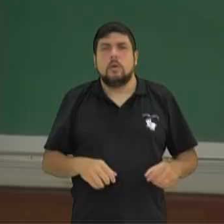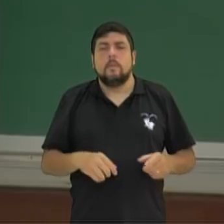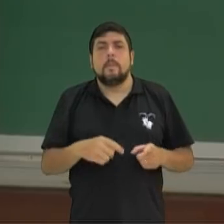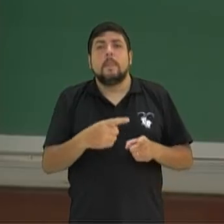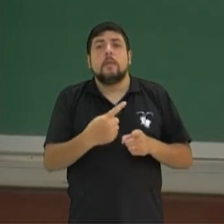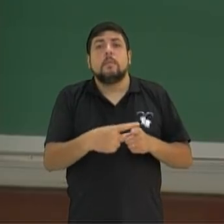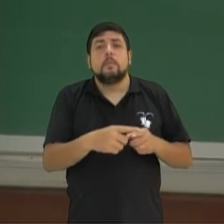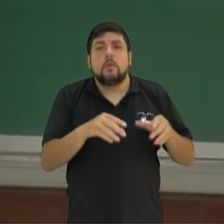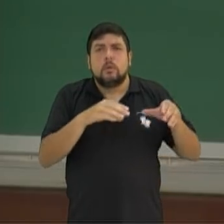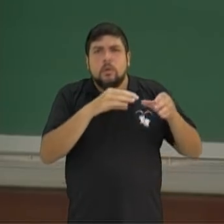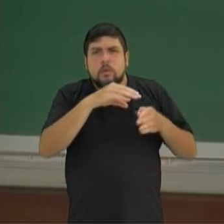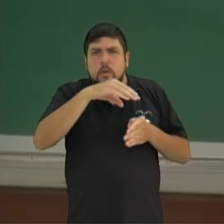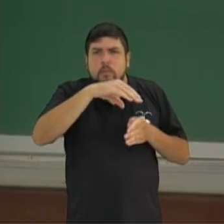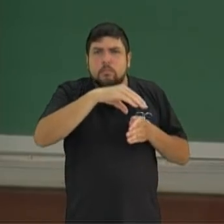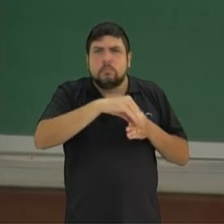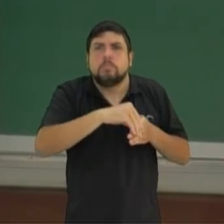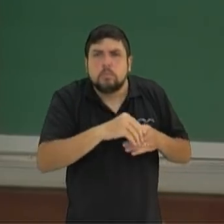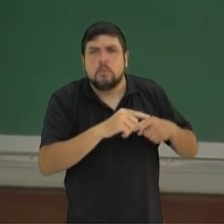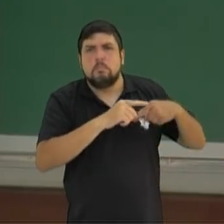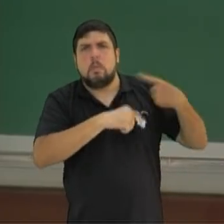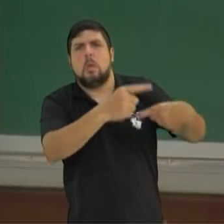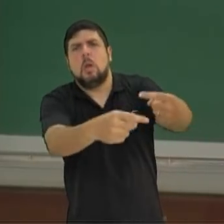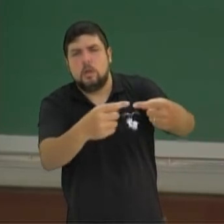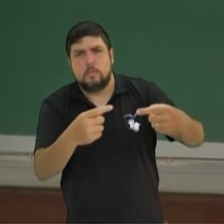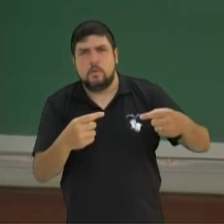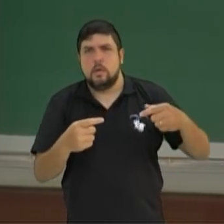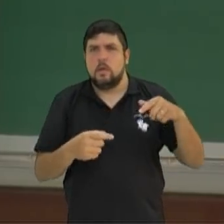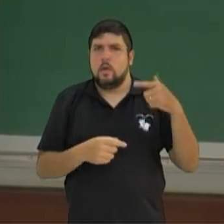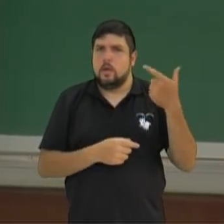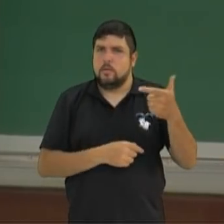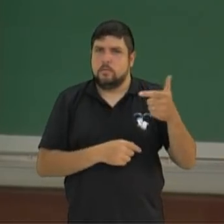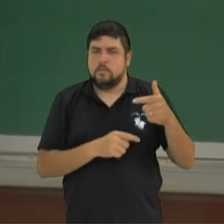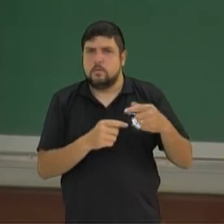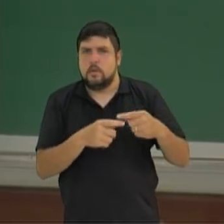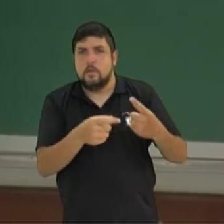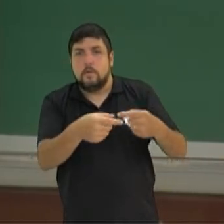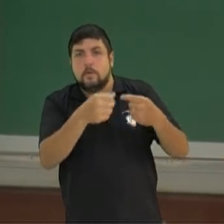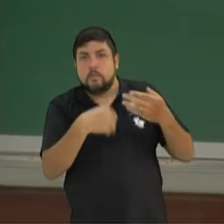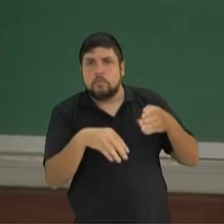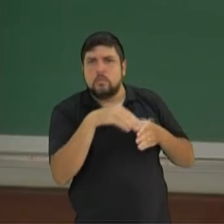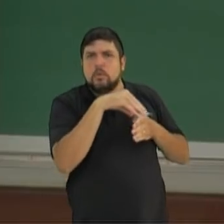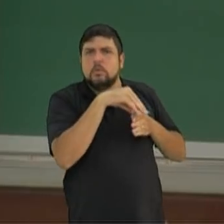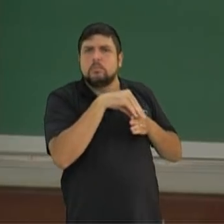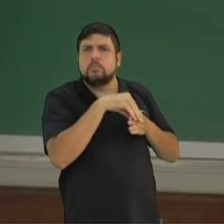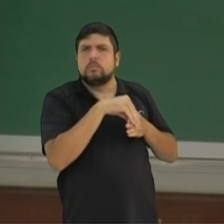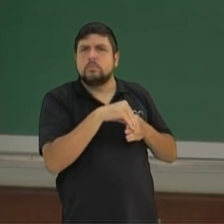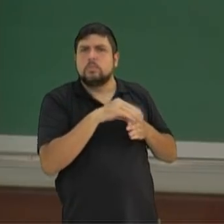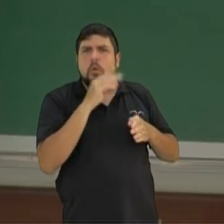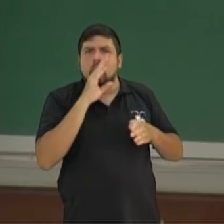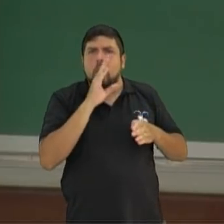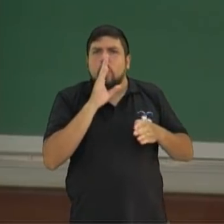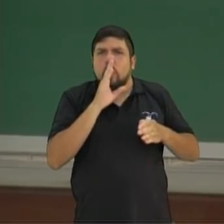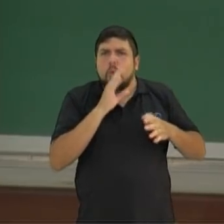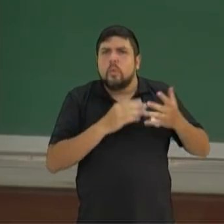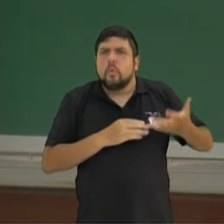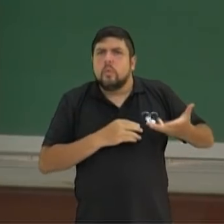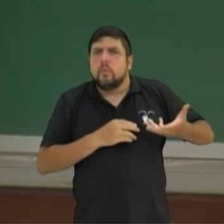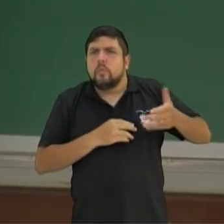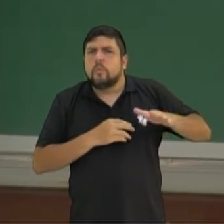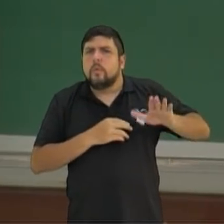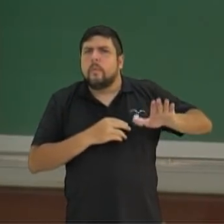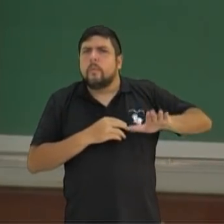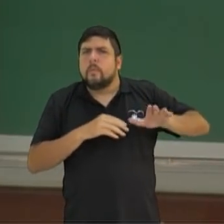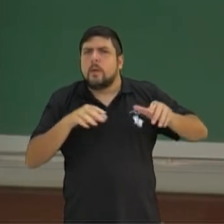da velocidade, porque se ele travasse, ele jogaria o ciclista para fora da bicicleta, tá? Então ele vai travando a roda aos